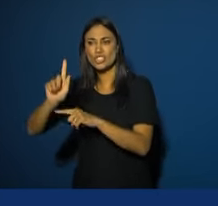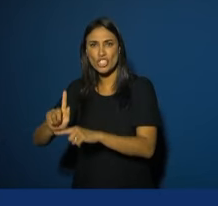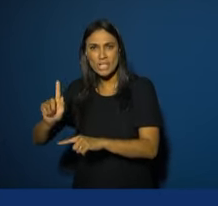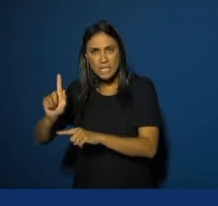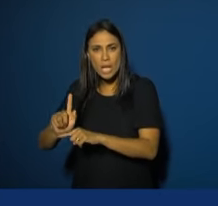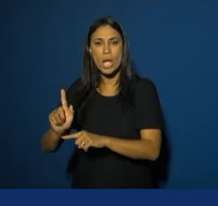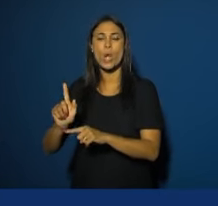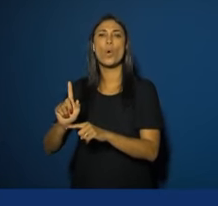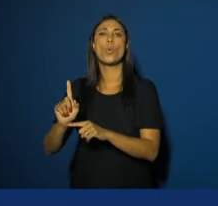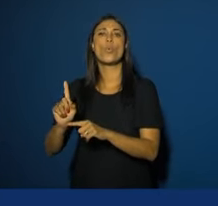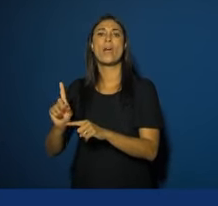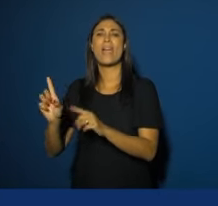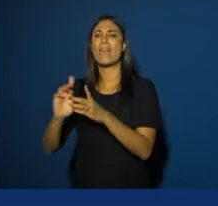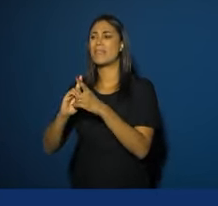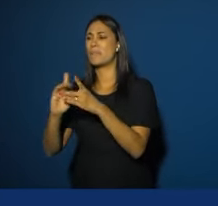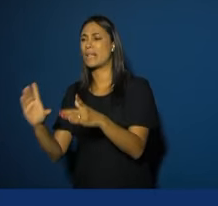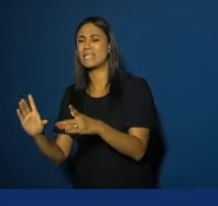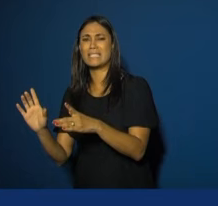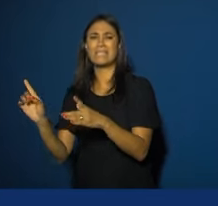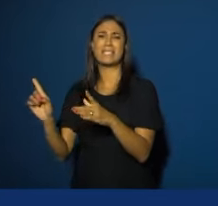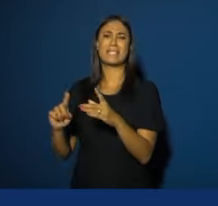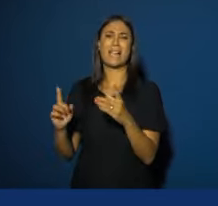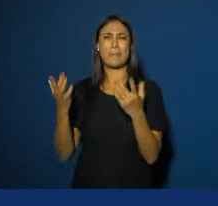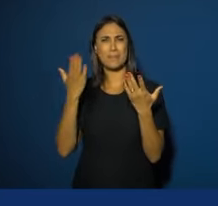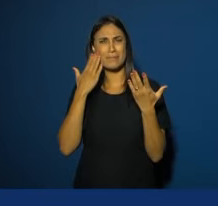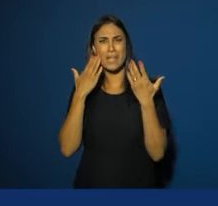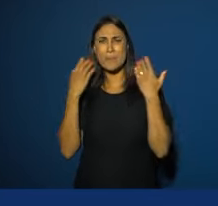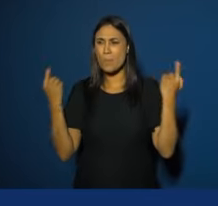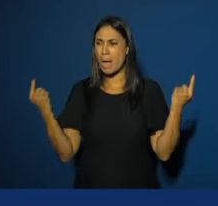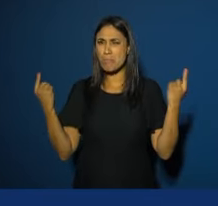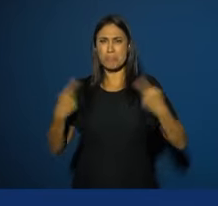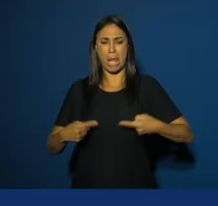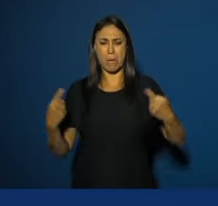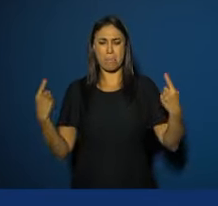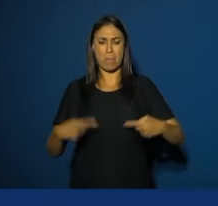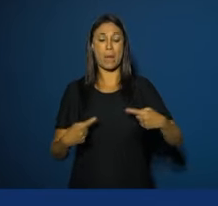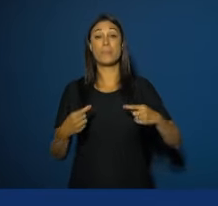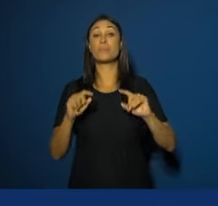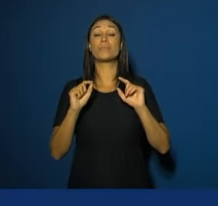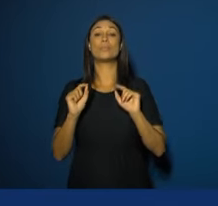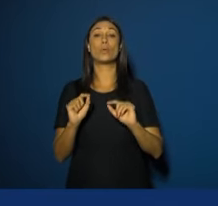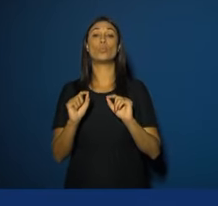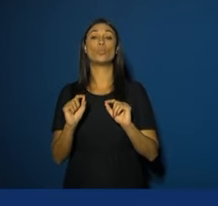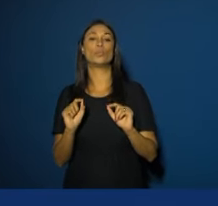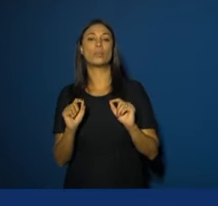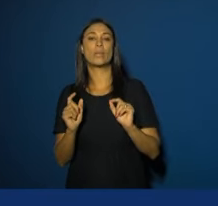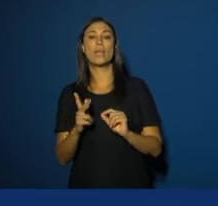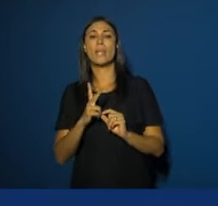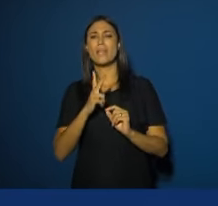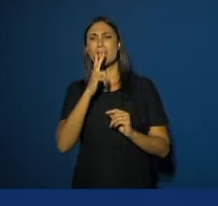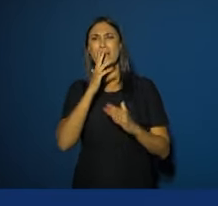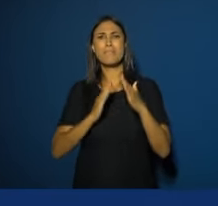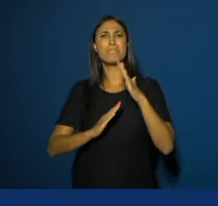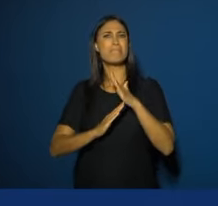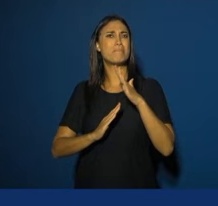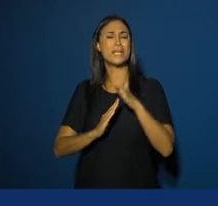eh não dem democrática um afronta às instituições que isso impedia qualquer pessoa de colocar